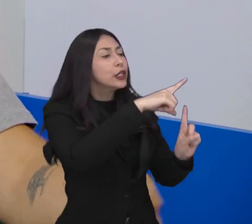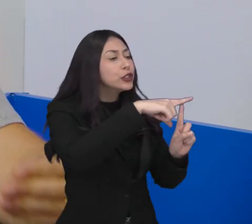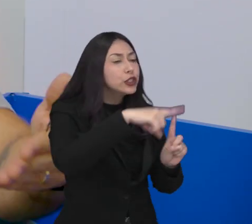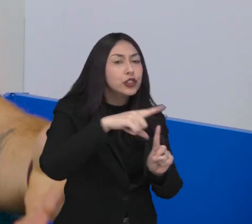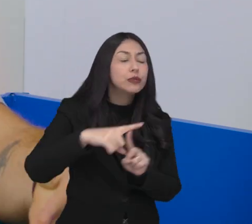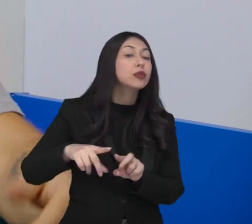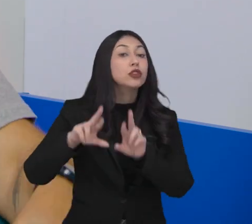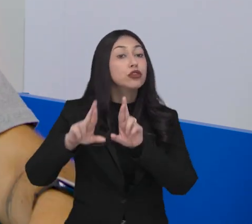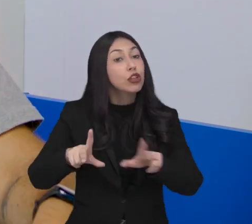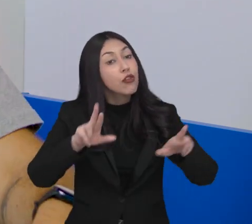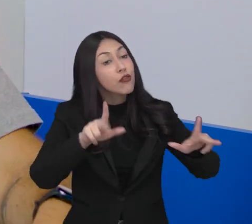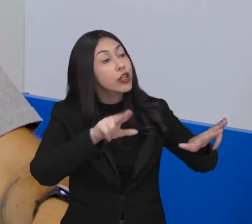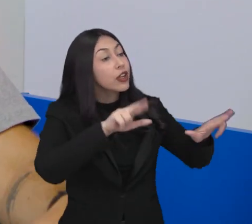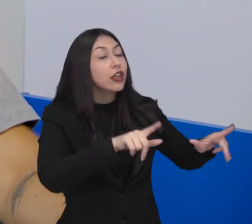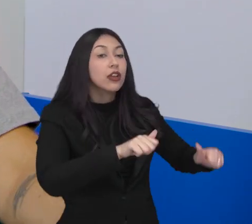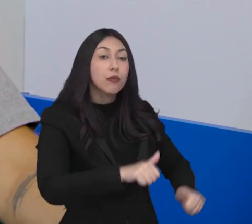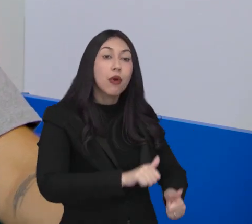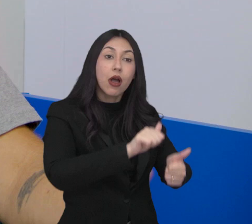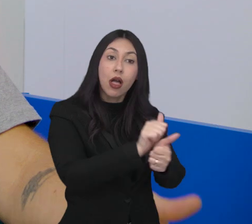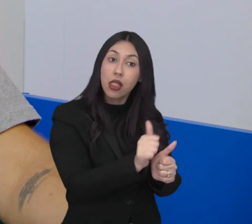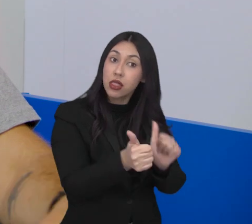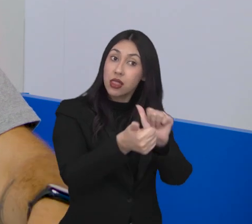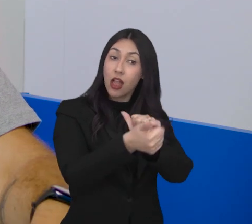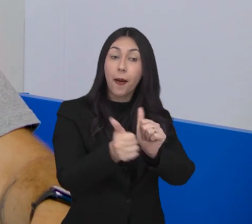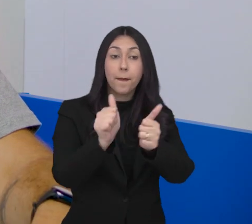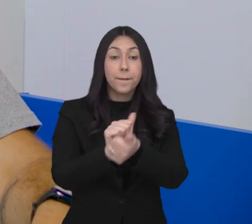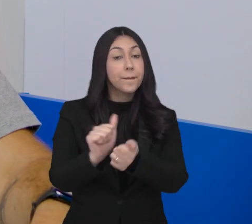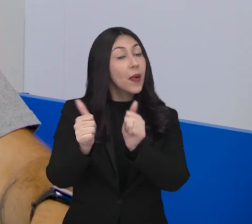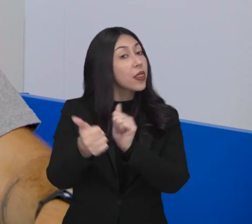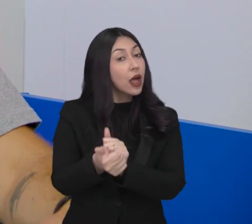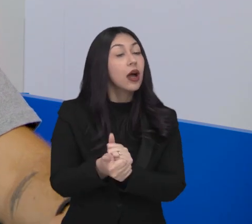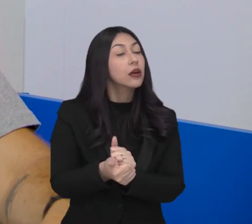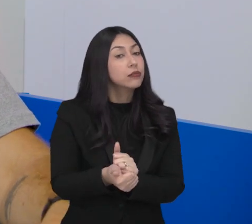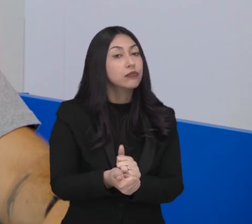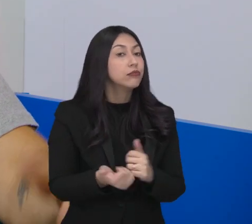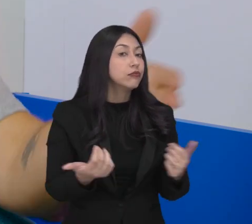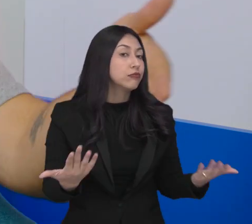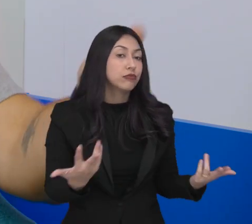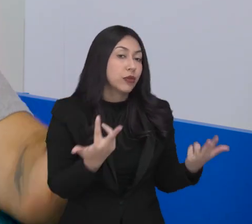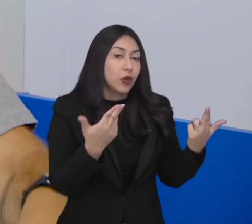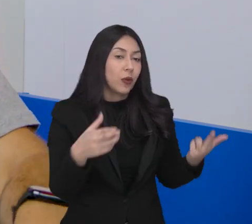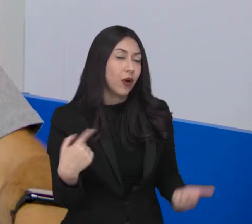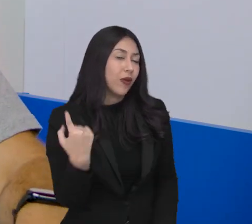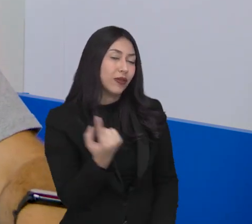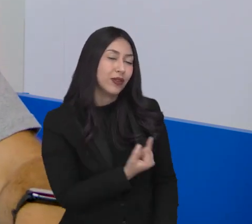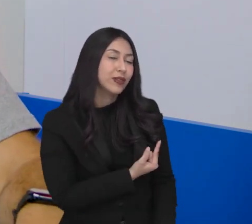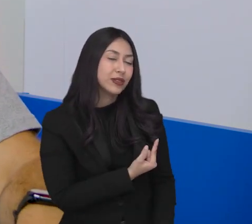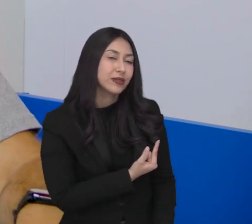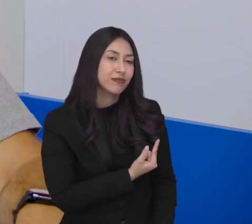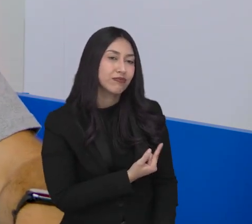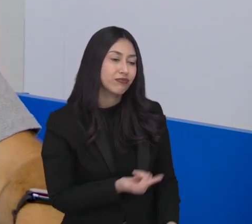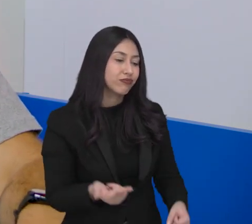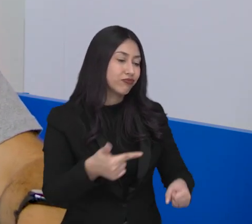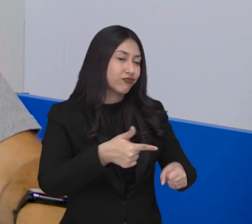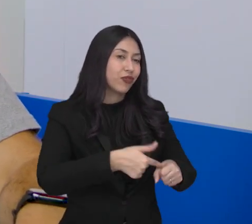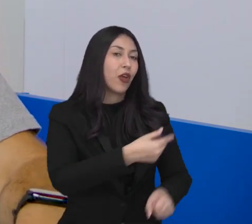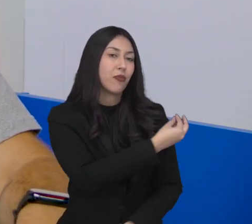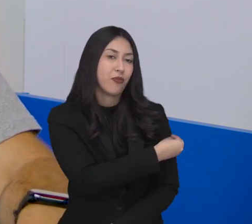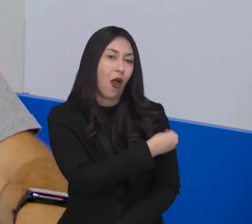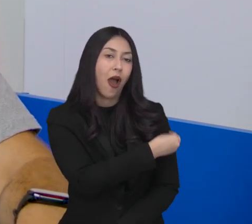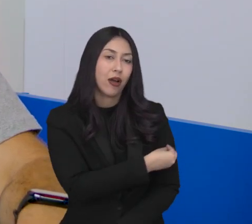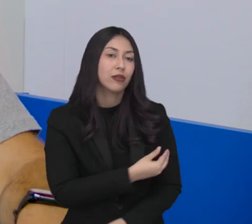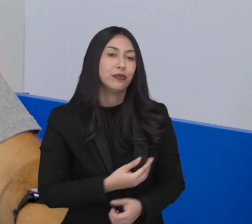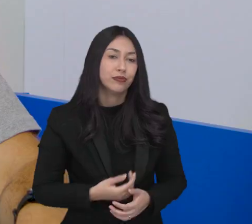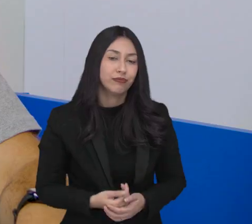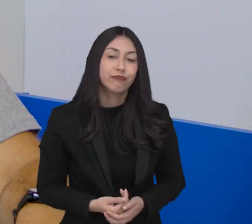poderem substituir os combustíveis fósseis por combustíveis renováveis, como no nosso caso, etanol e a cana-de-açúcar. É excelente sua